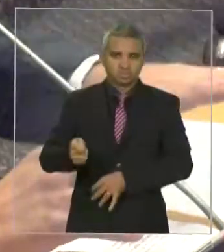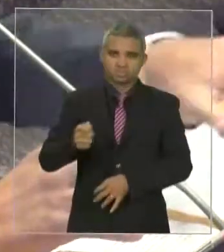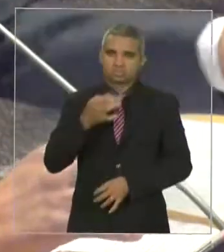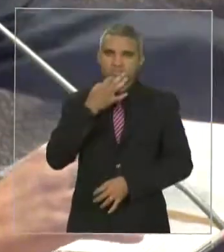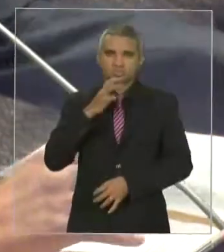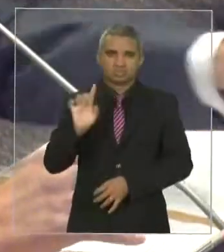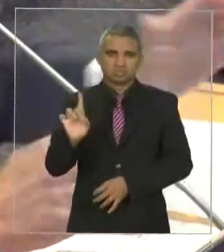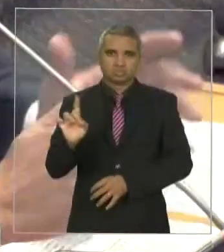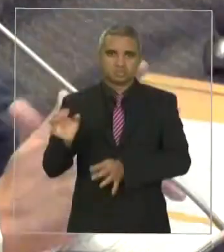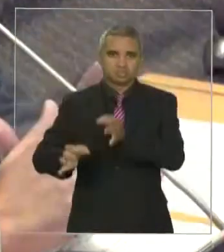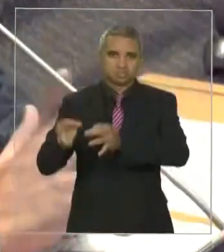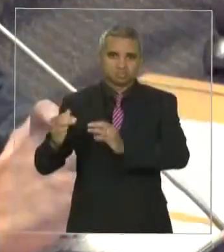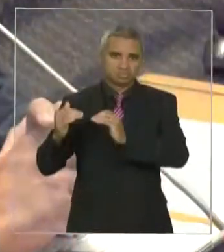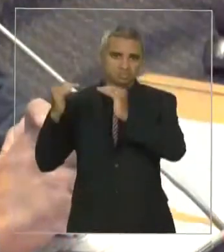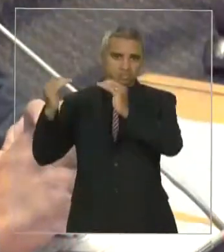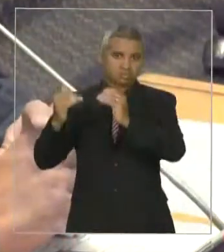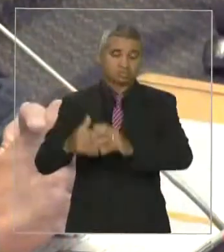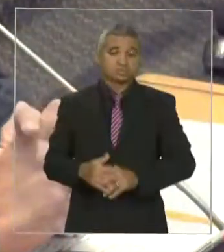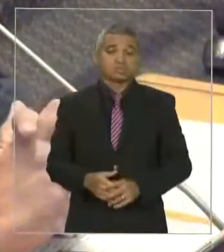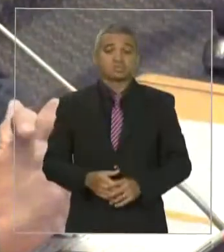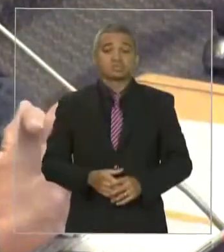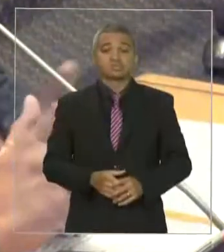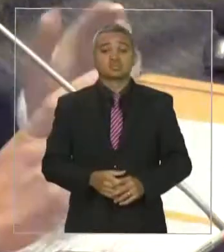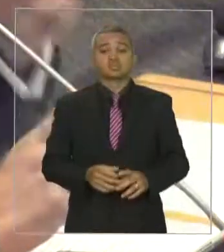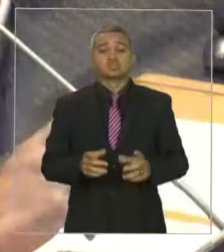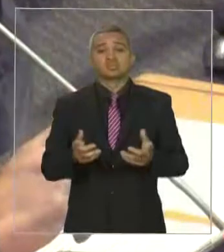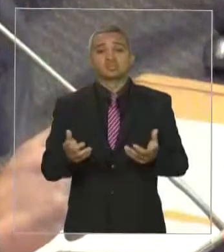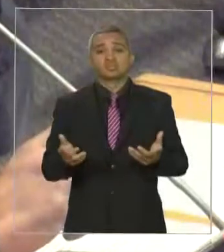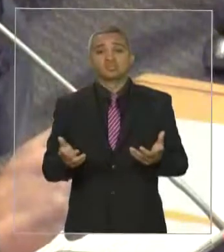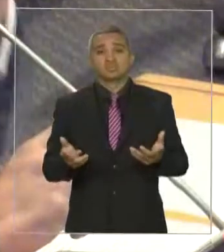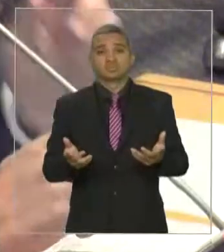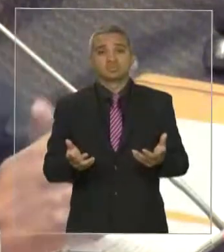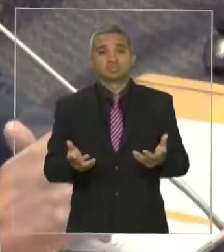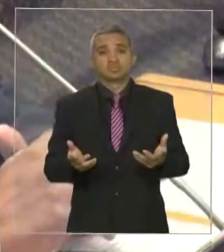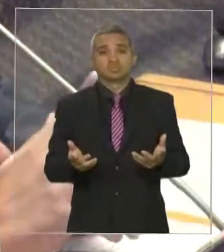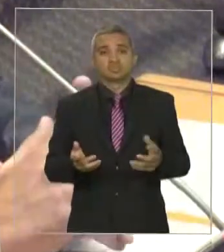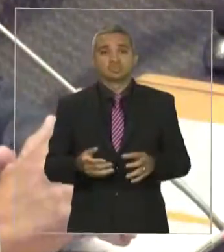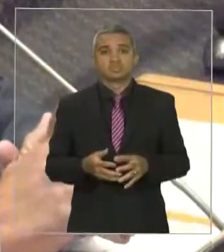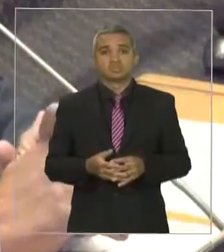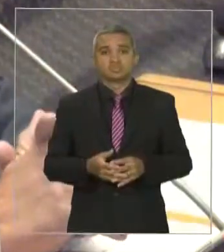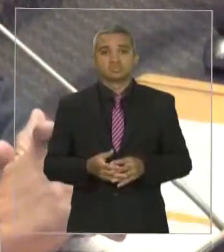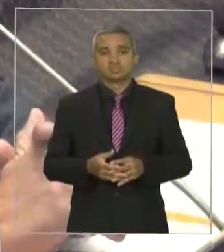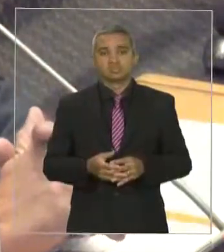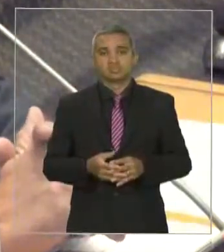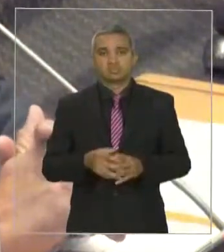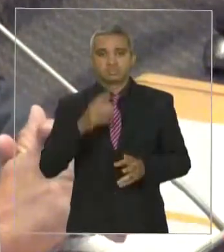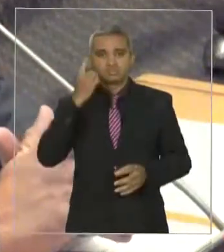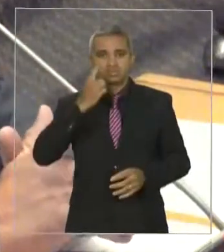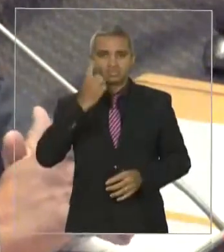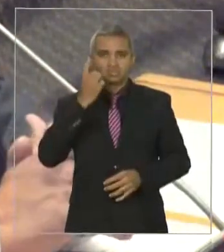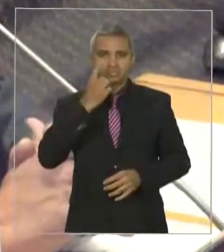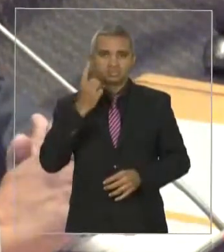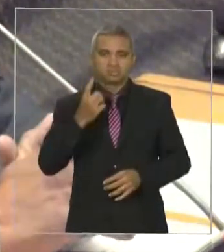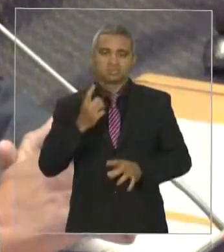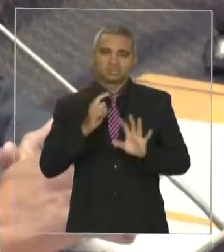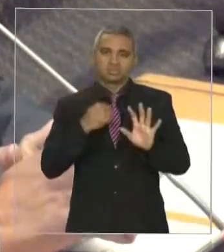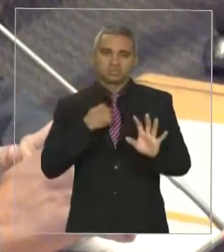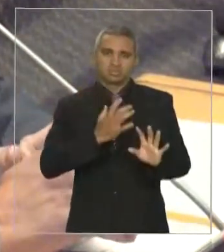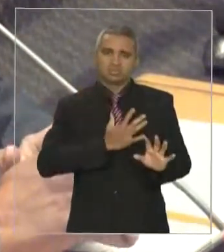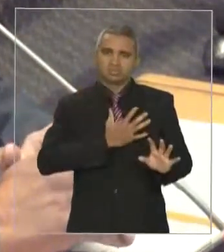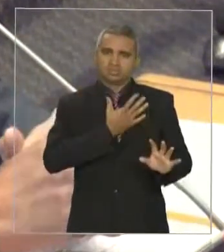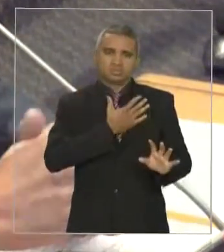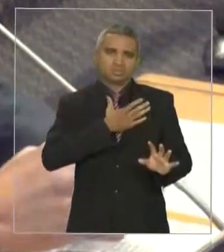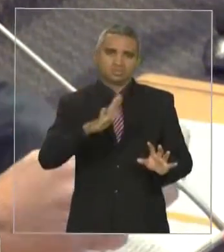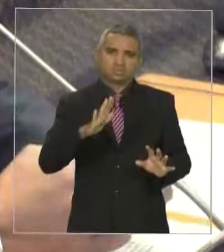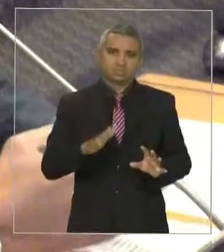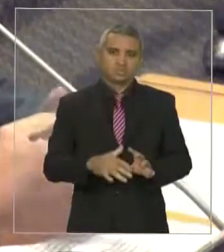que nada tinha a ver com a questão tratada na reportagem. Então aqui, deputado, eu queria repudiar